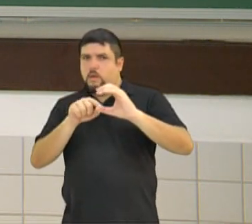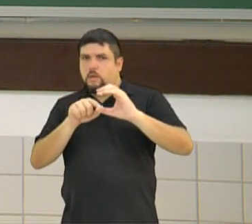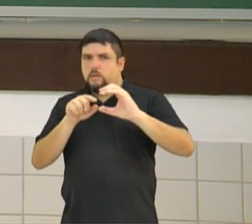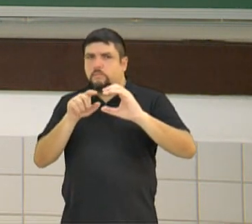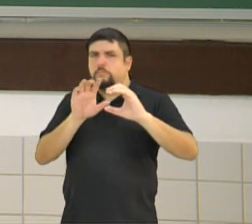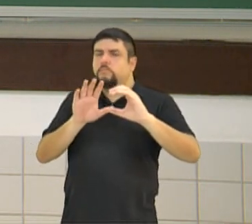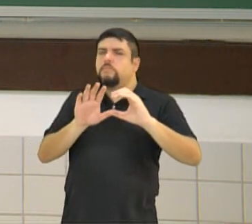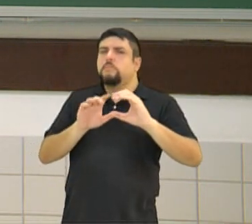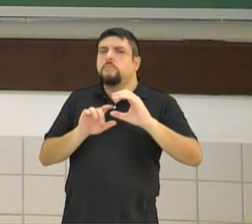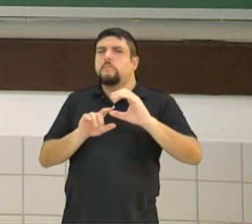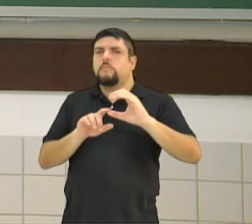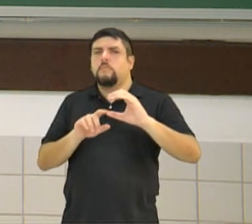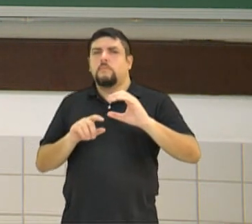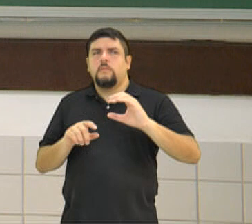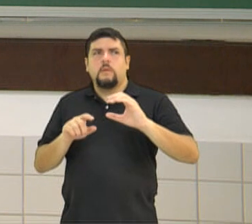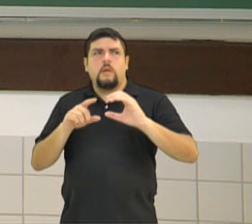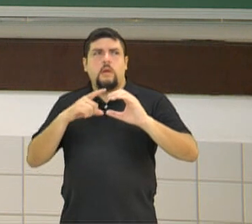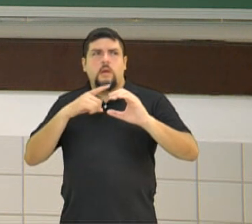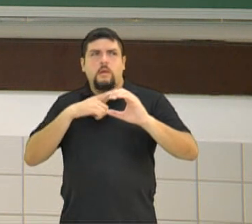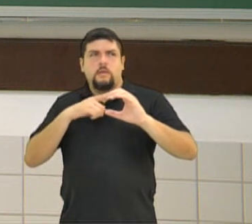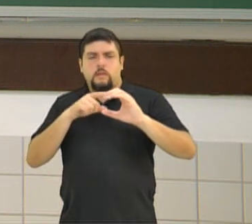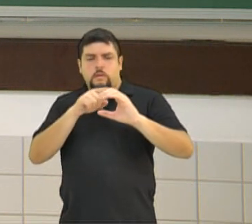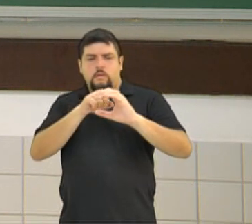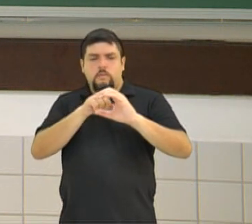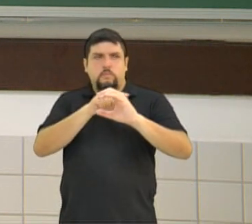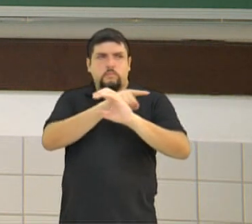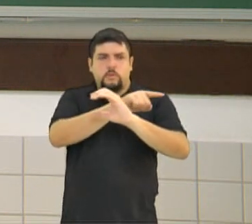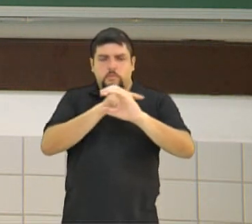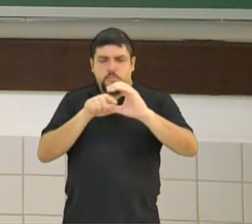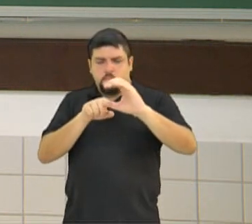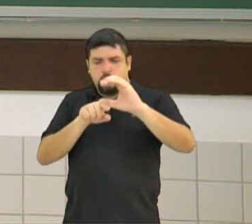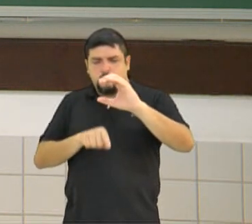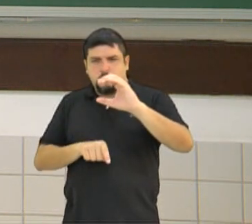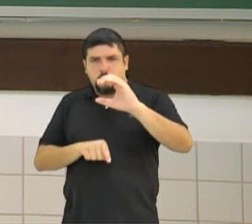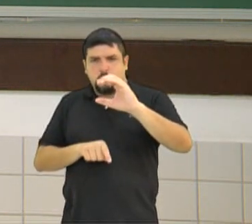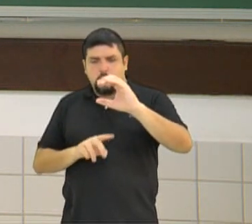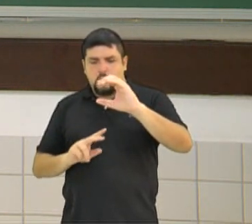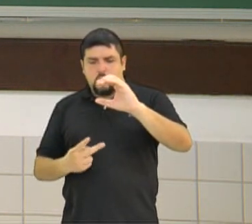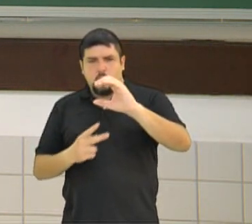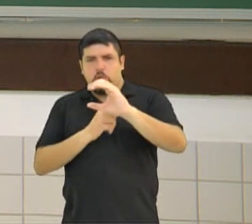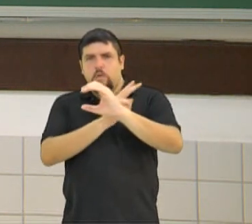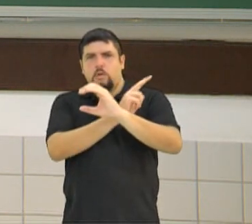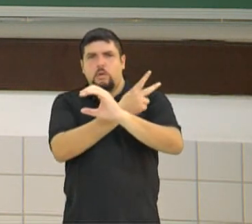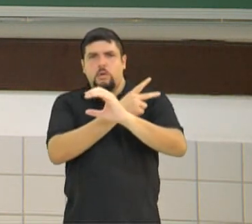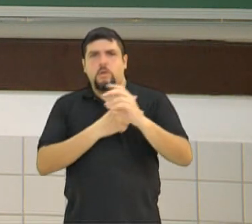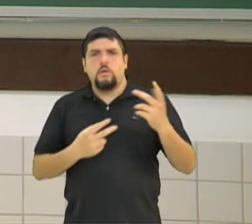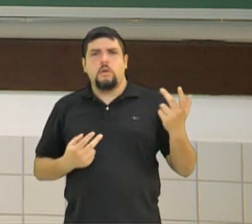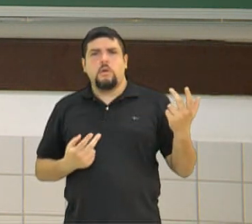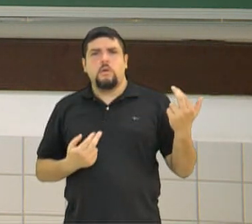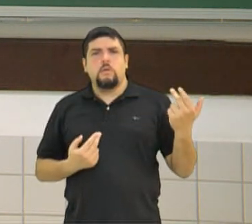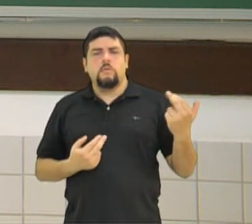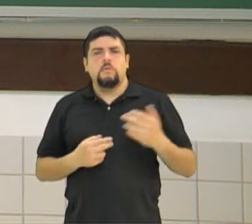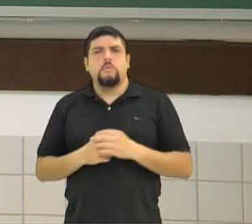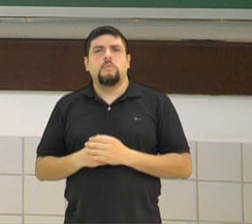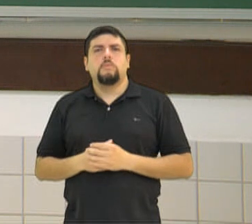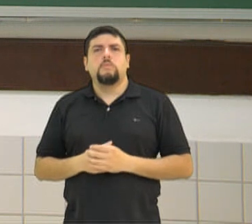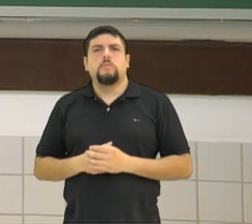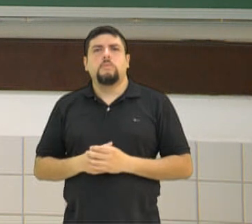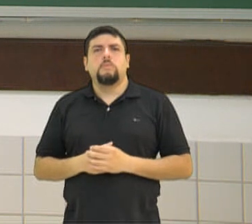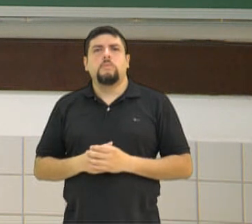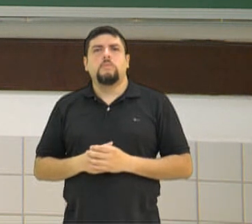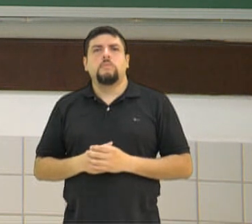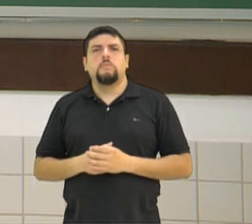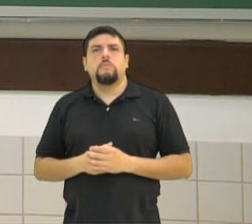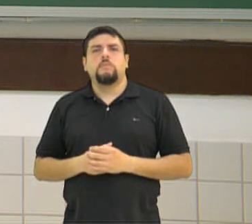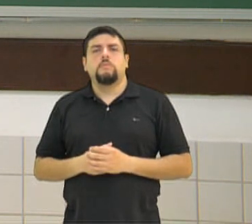assimétrico, tá? Ele tem 2 ligantes iguais. Sim. Ele se liga a... é um hidrogênio aqui,